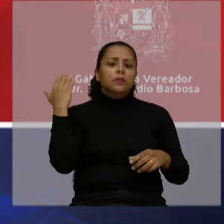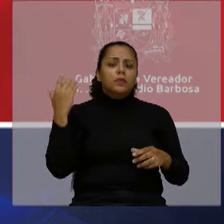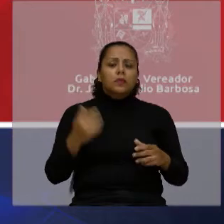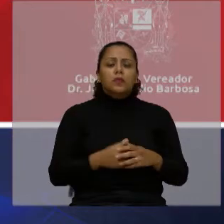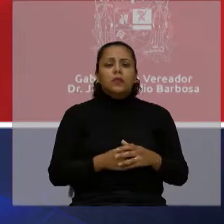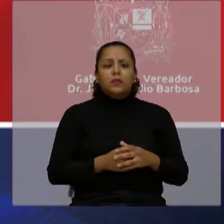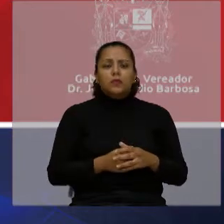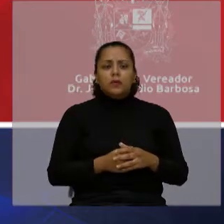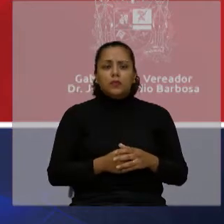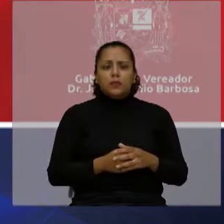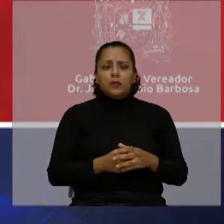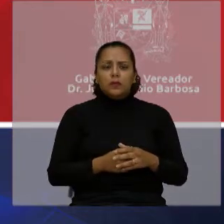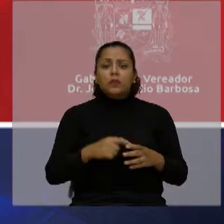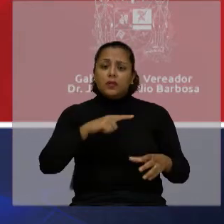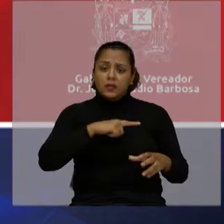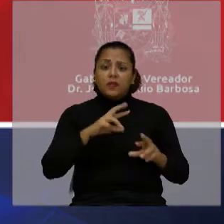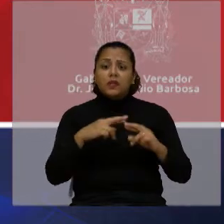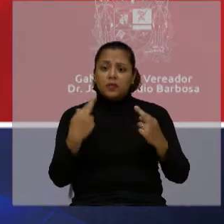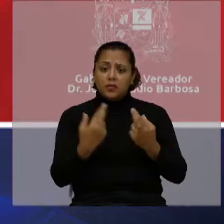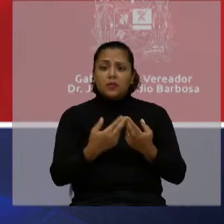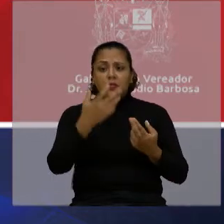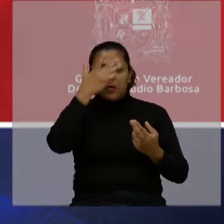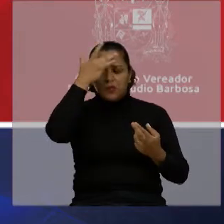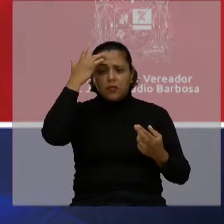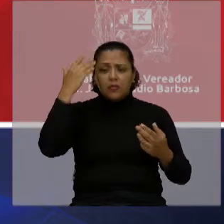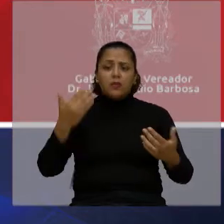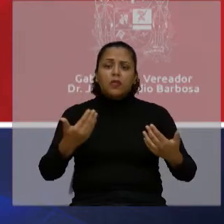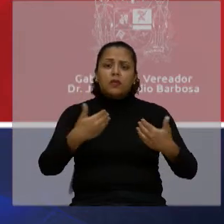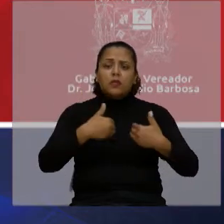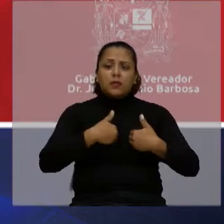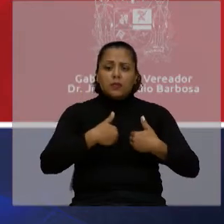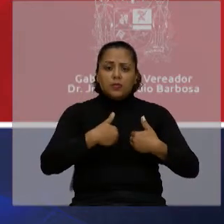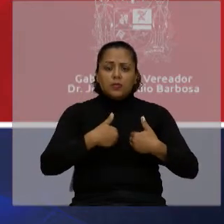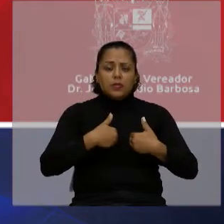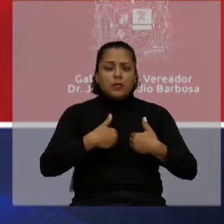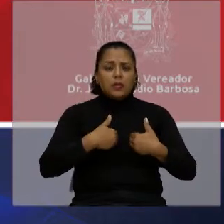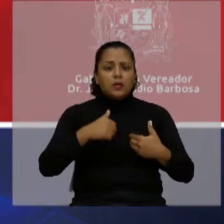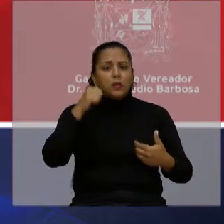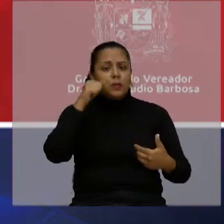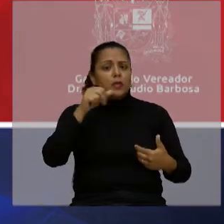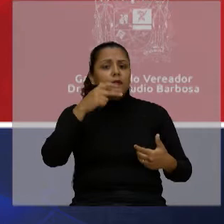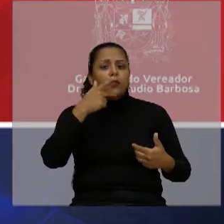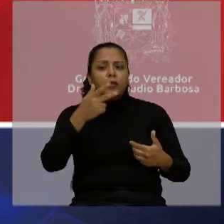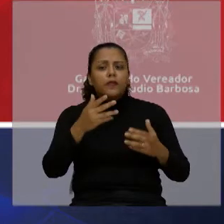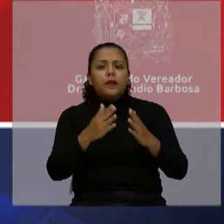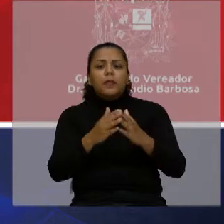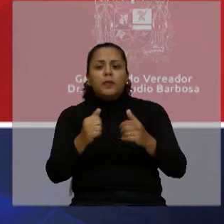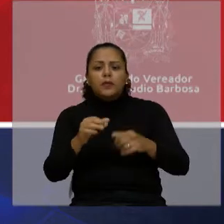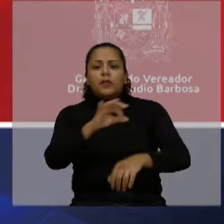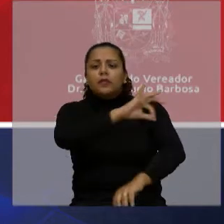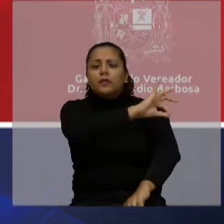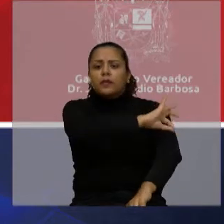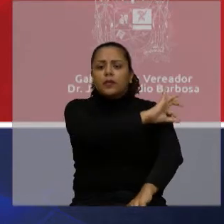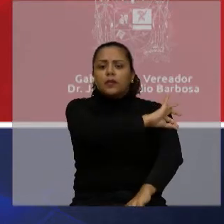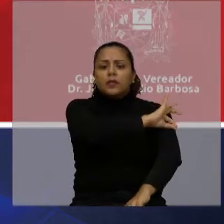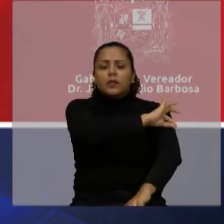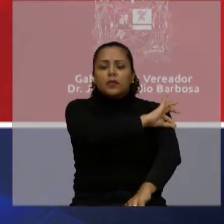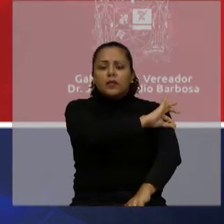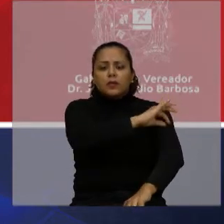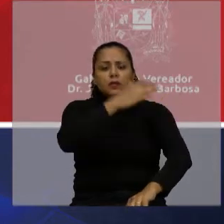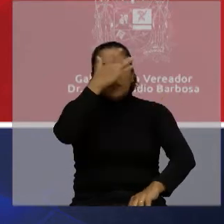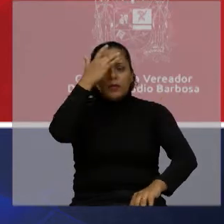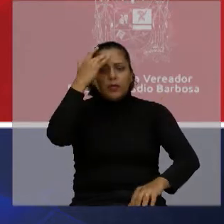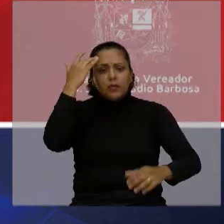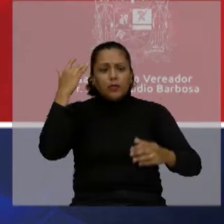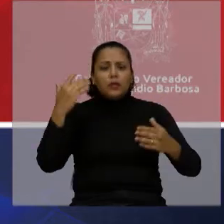reunião de pessoas com autismo, e uma senhora veio falar para mim que ela vai pedir um projeto para vacinação de pessoas com autismo. Eu falei, não, senhora,